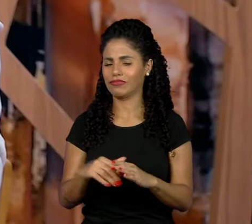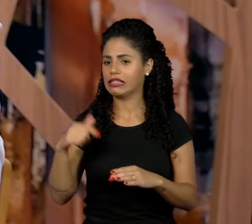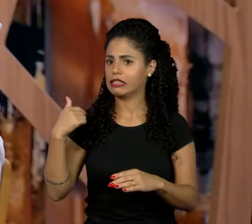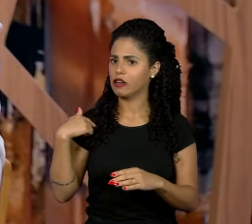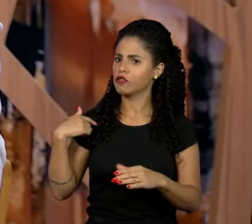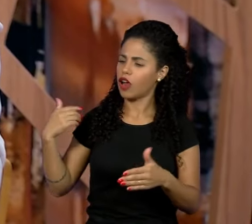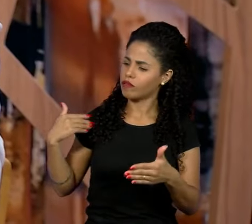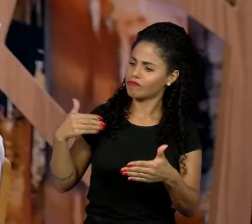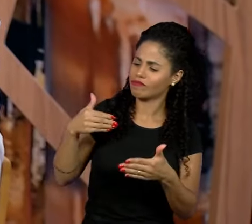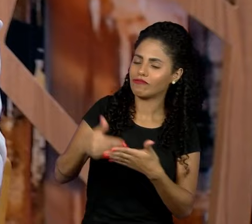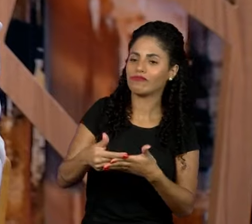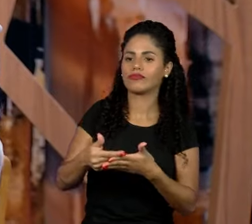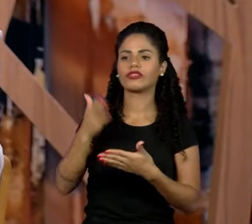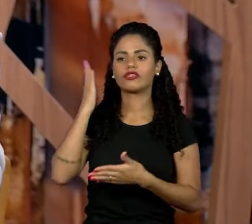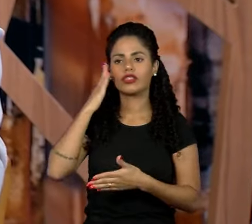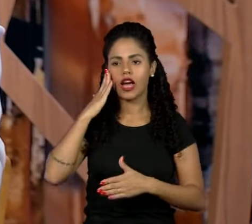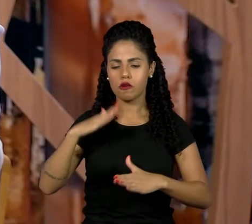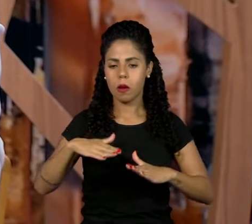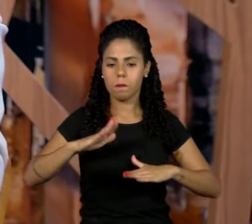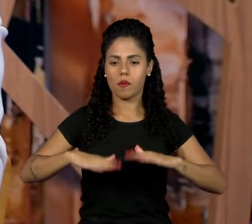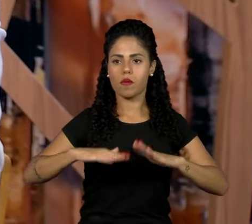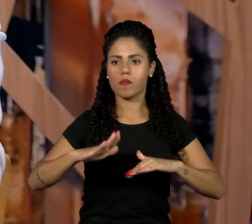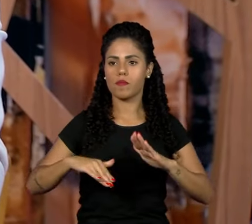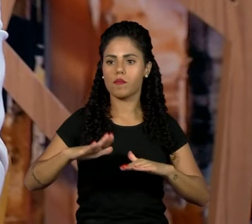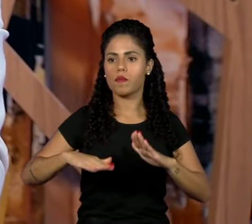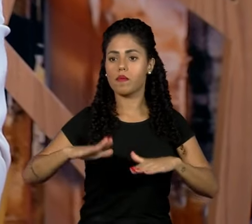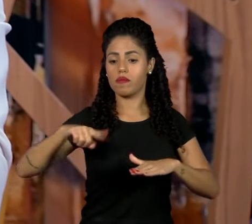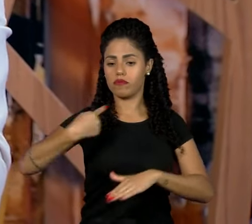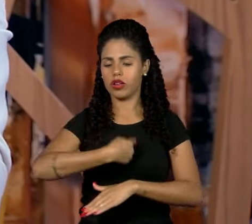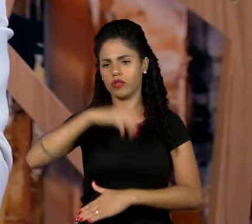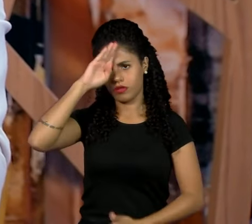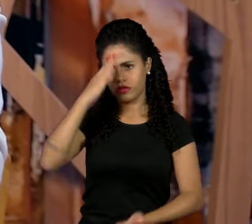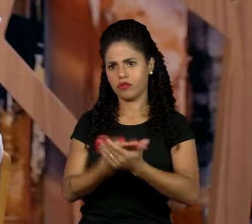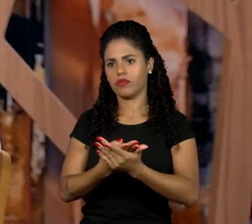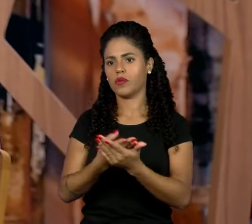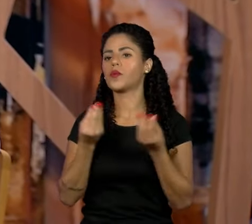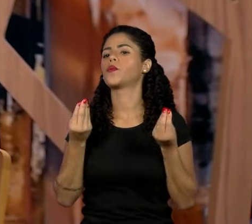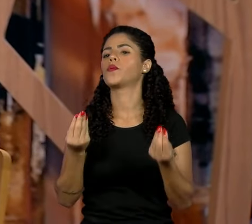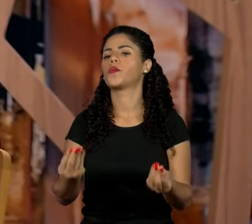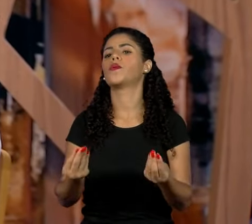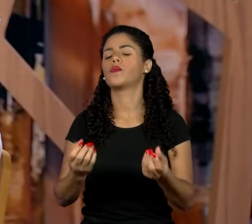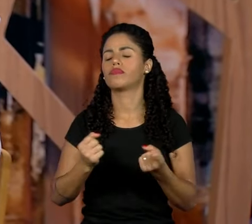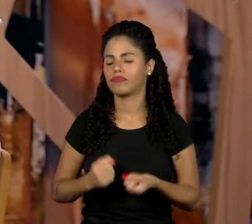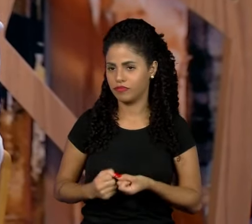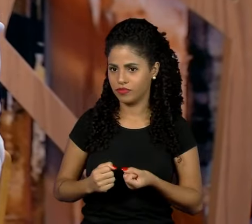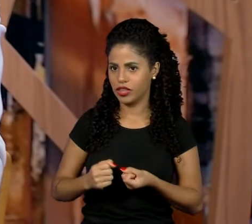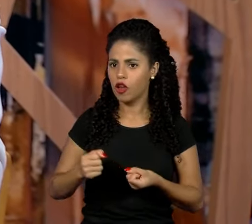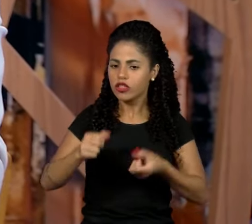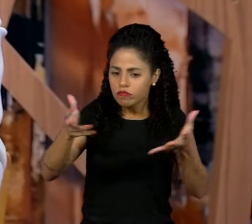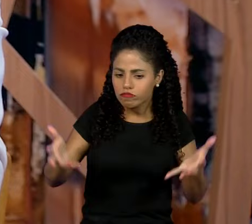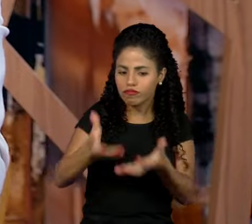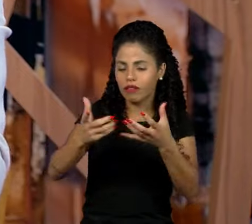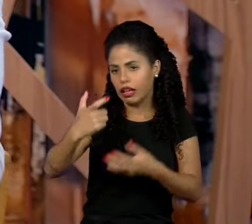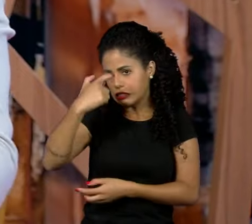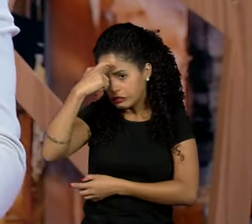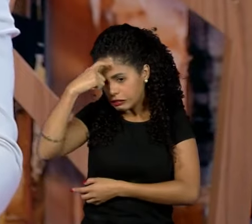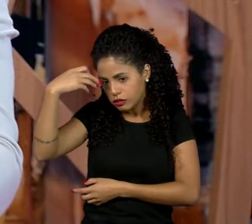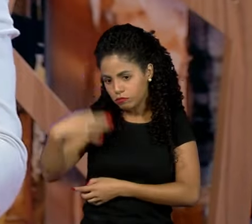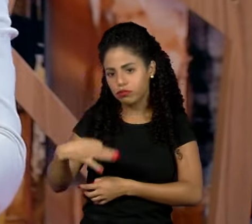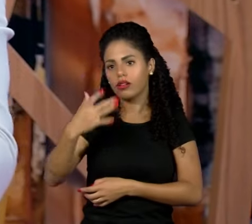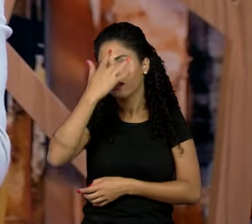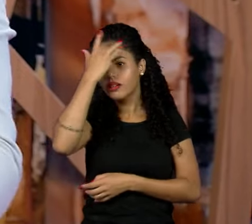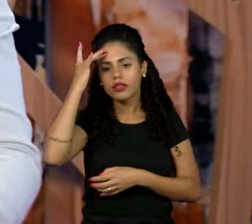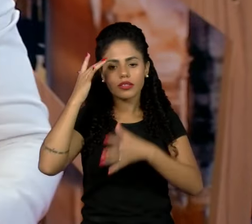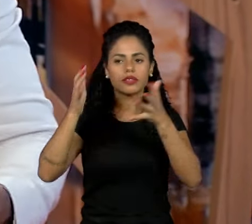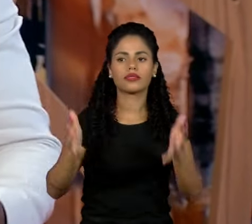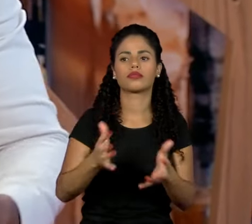além do tambor e das nossas crenças, a gente talvez consiga conscientizar as pessoas de que isso é algo que